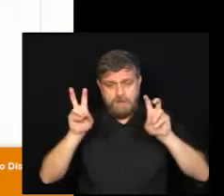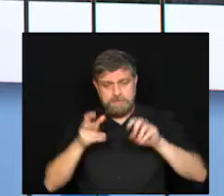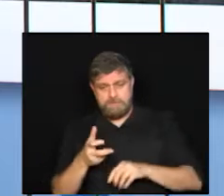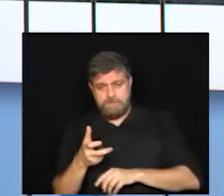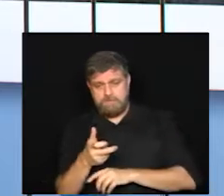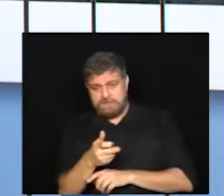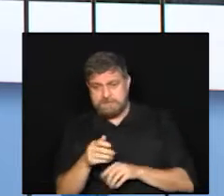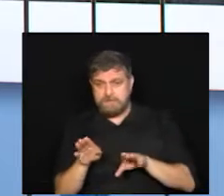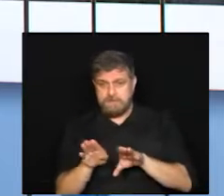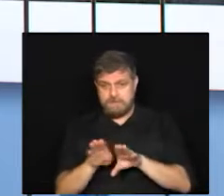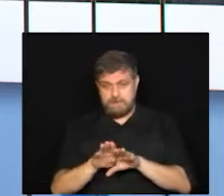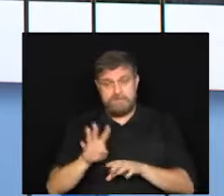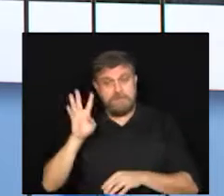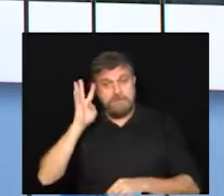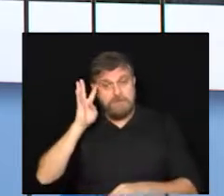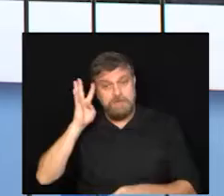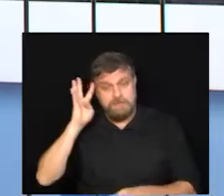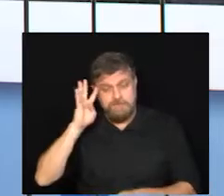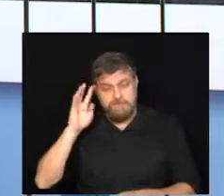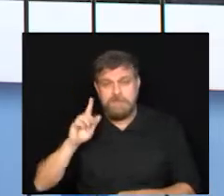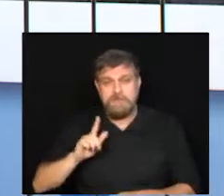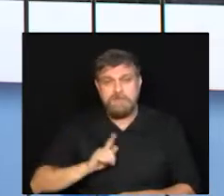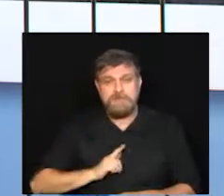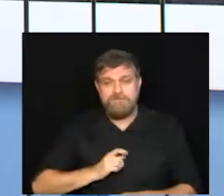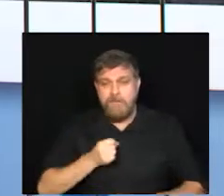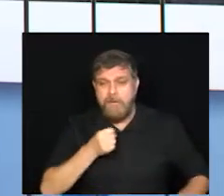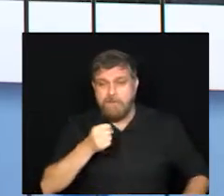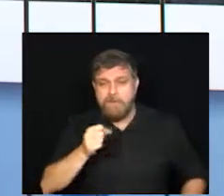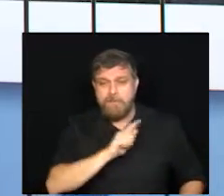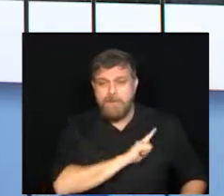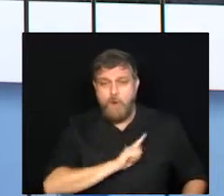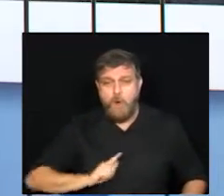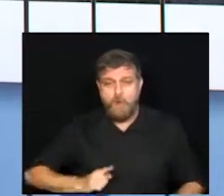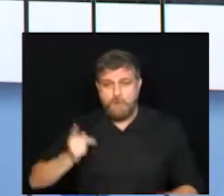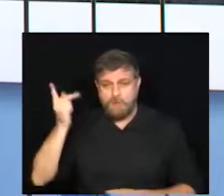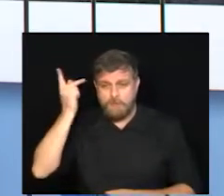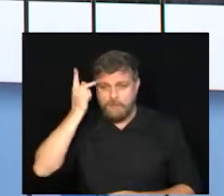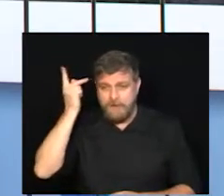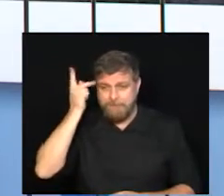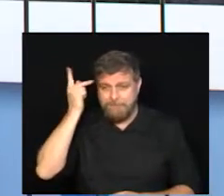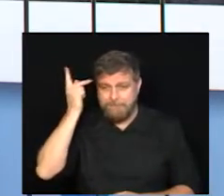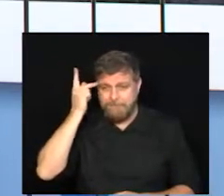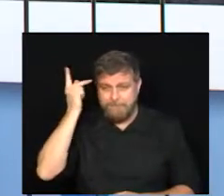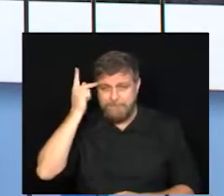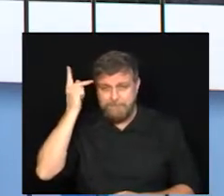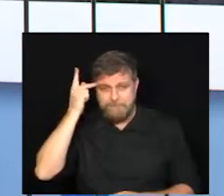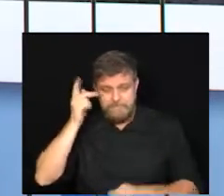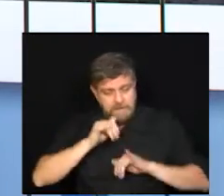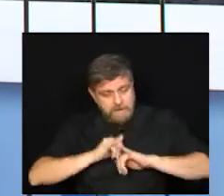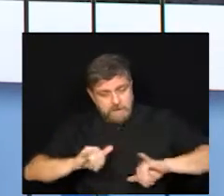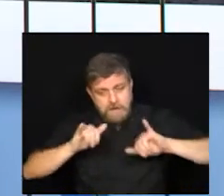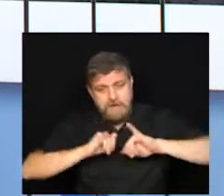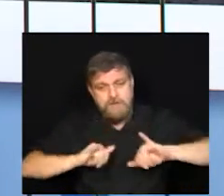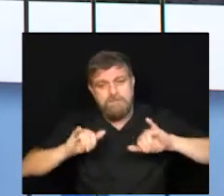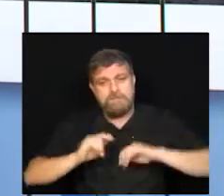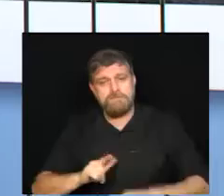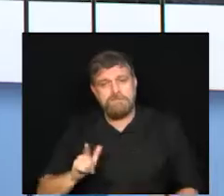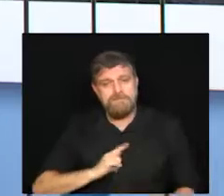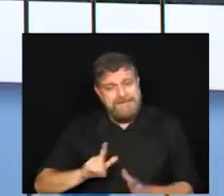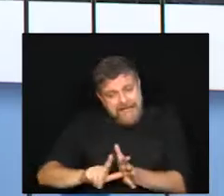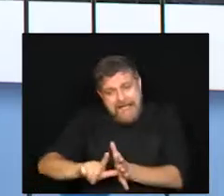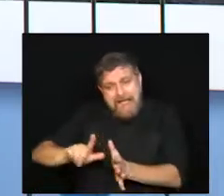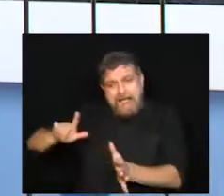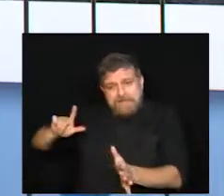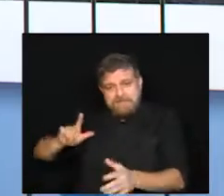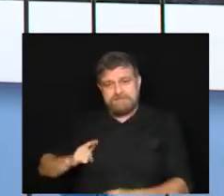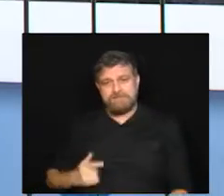tivemos também nesta quarta-feira a coletiva do governo do estado de São Paulo, que anunciou que vai antecipar